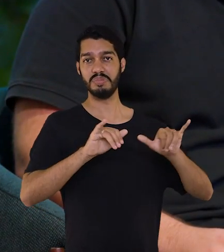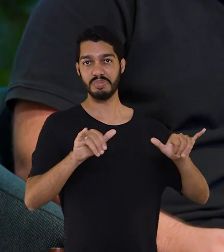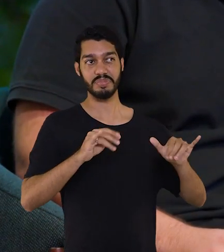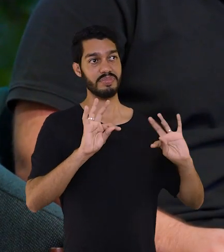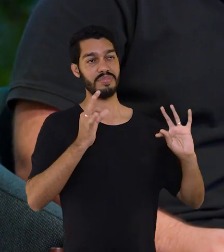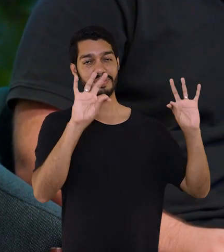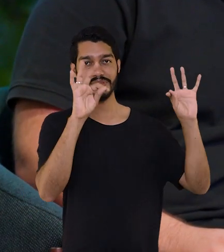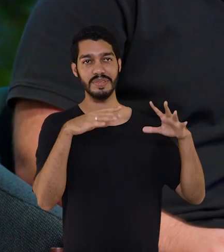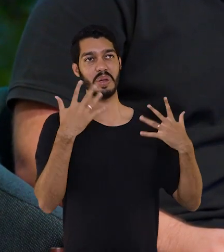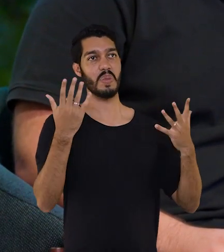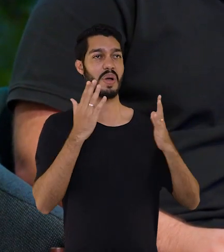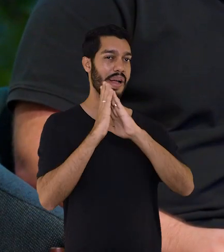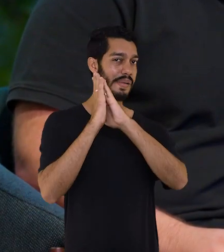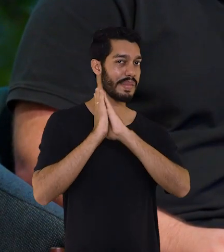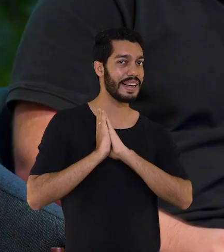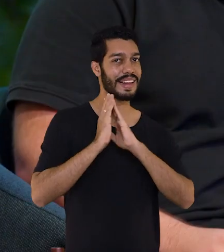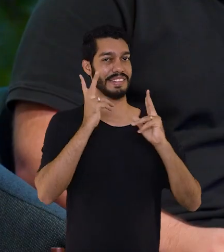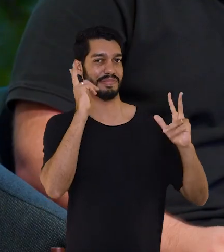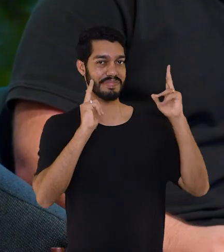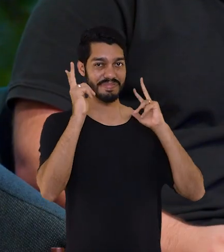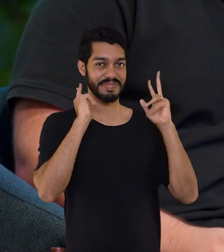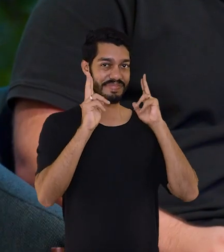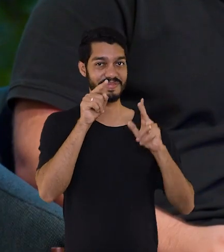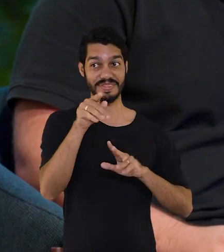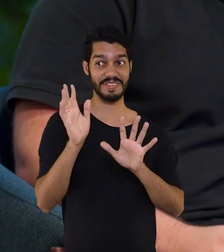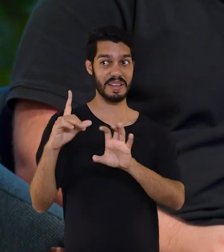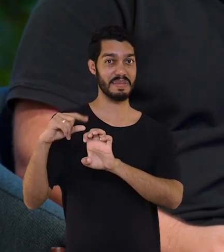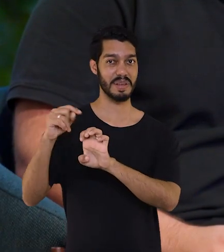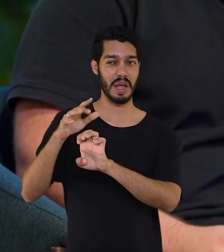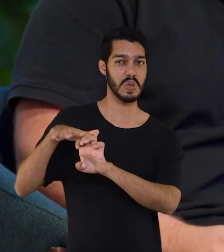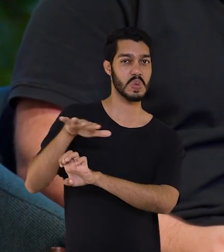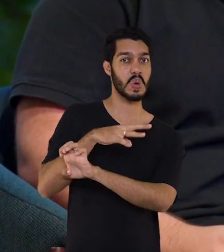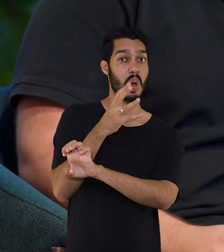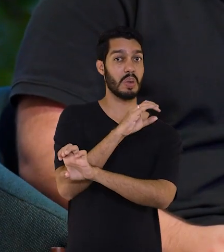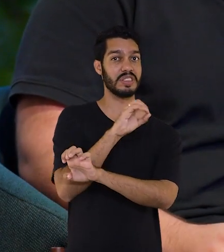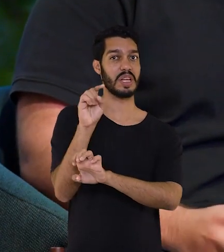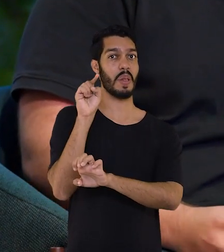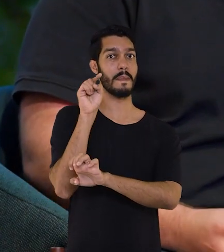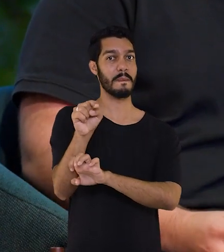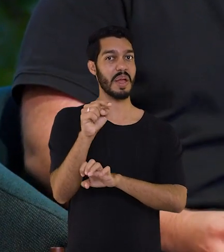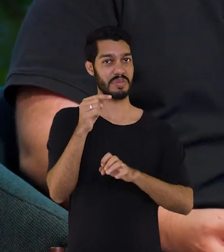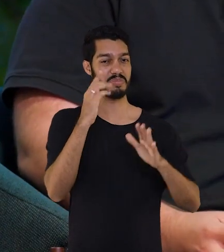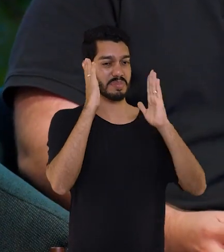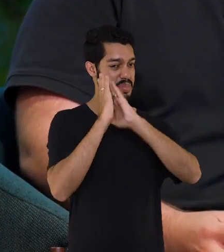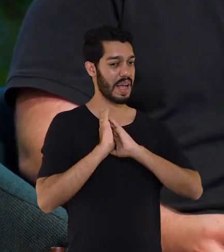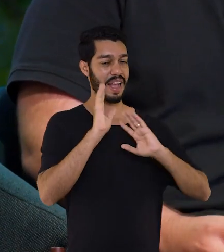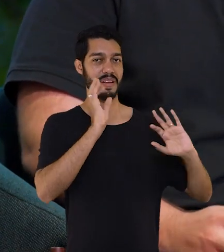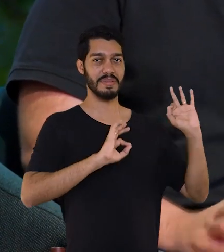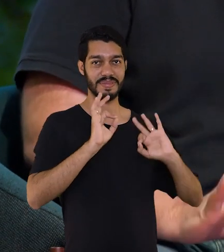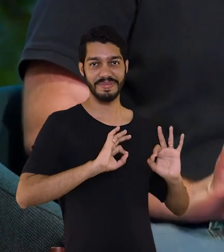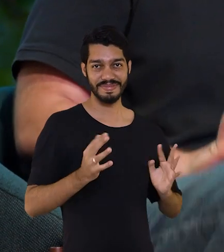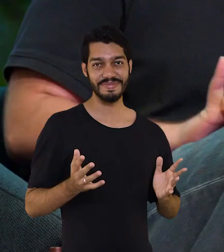um portal de notícias, seja de tecnologia, seja de salão de beleza, para o nosso amigo lá, que vai sair daqui empreendendo para atacar os 400